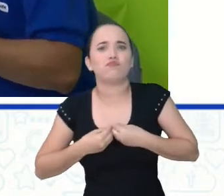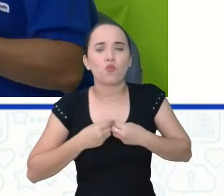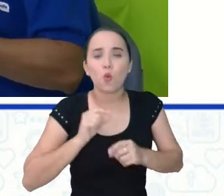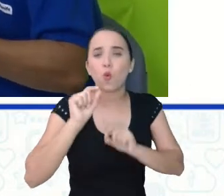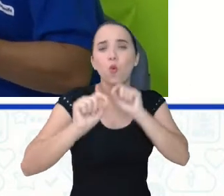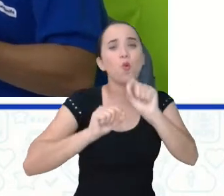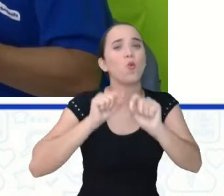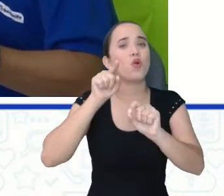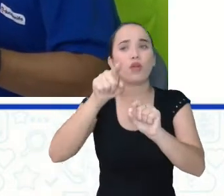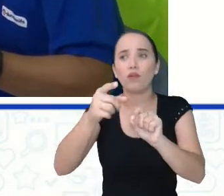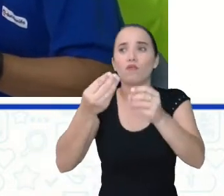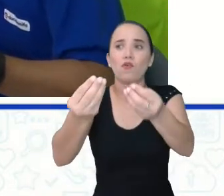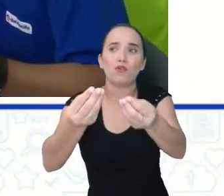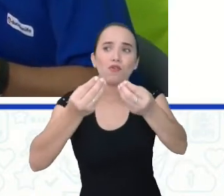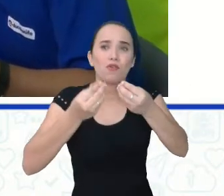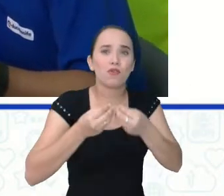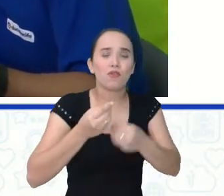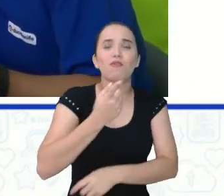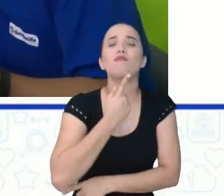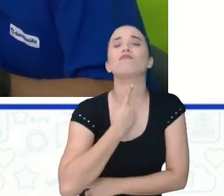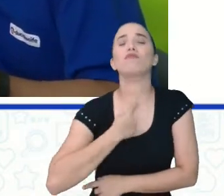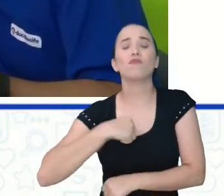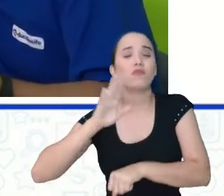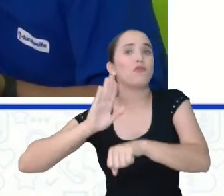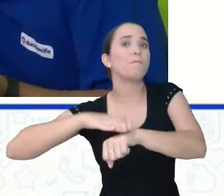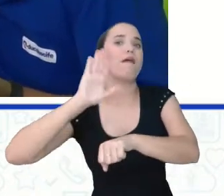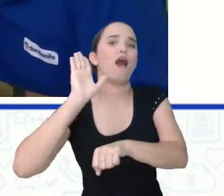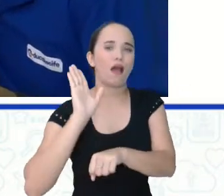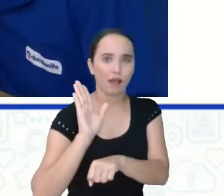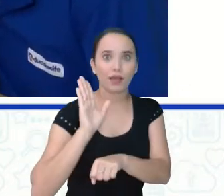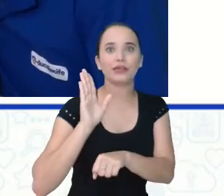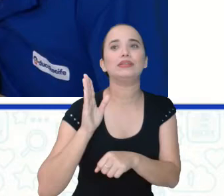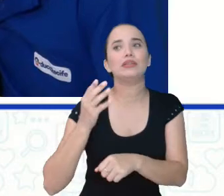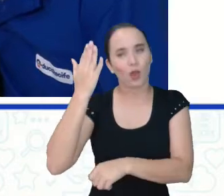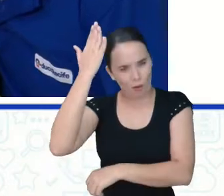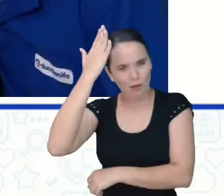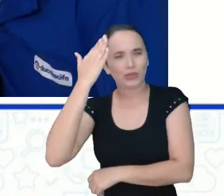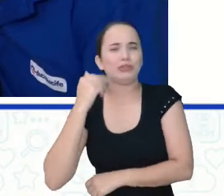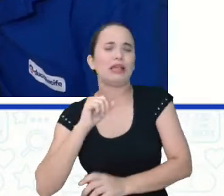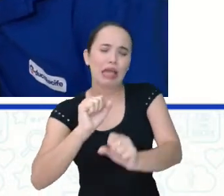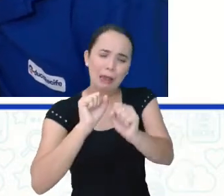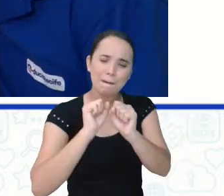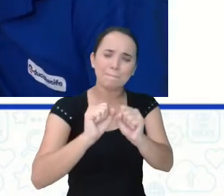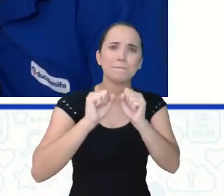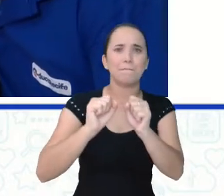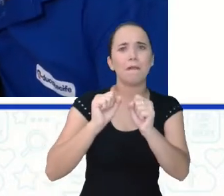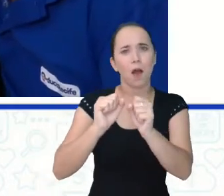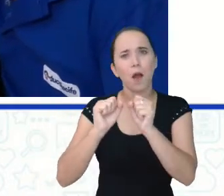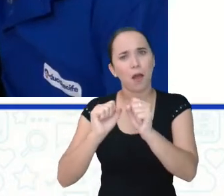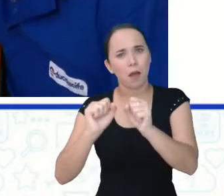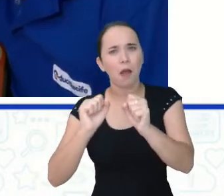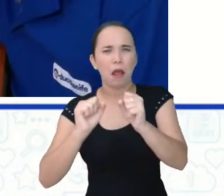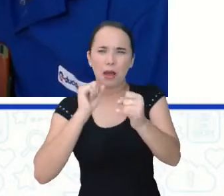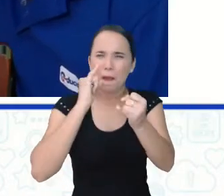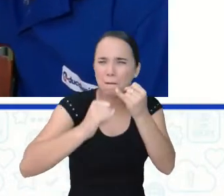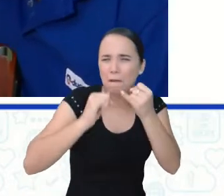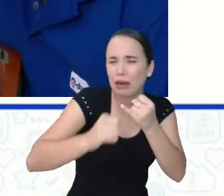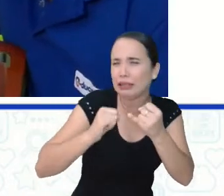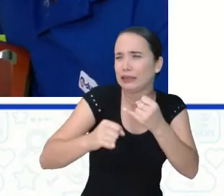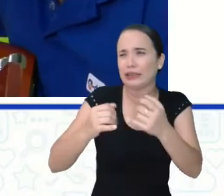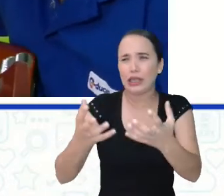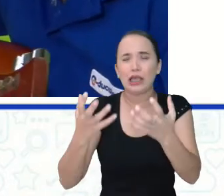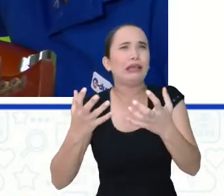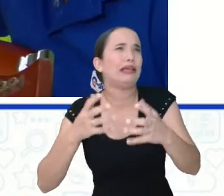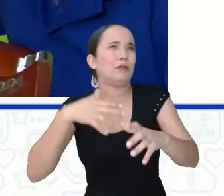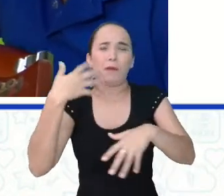você mais deseja. Eu sei que pode parecer besteira, mas tem